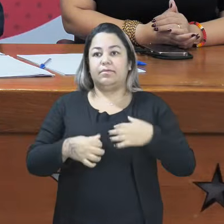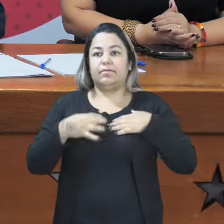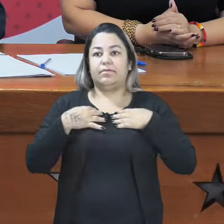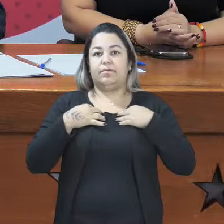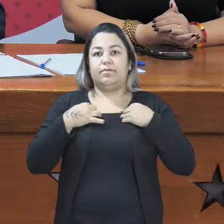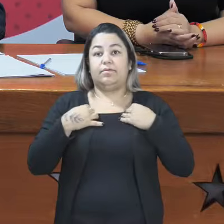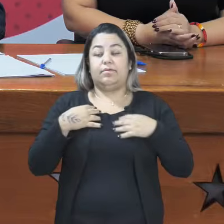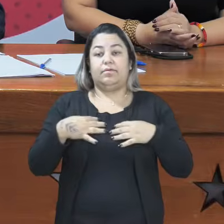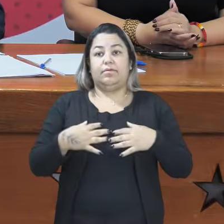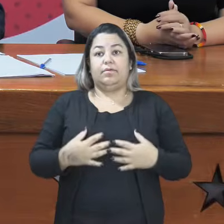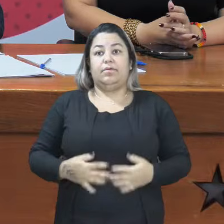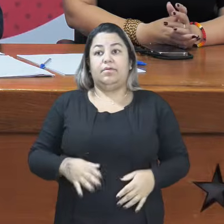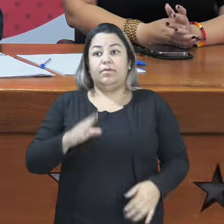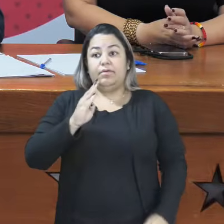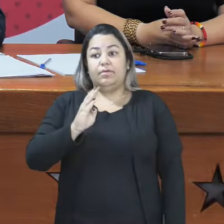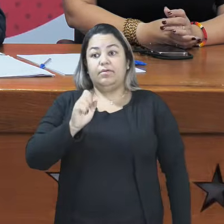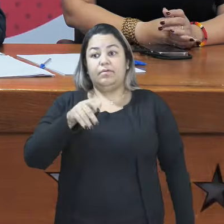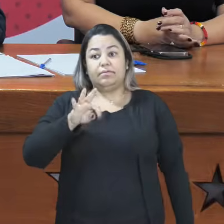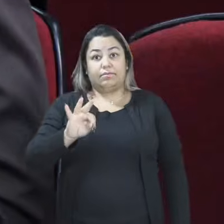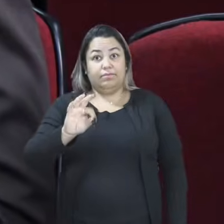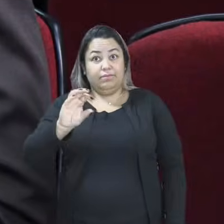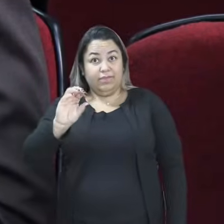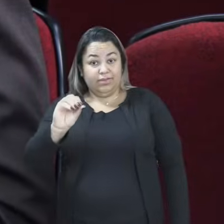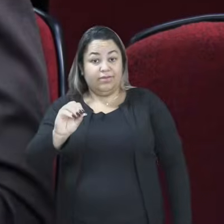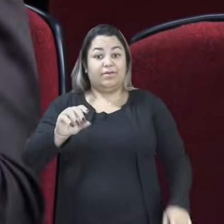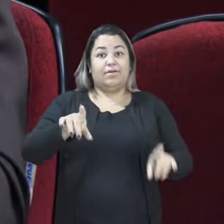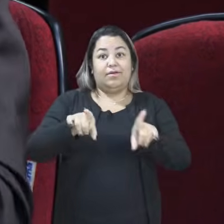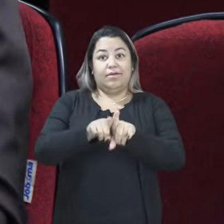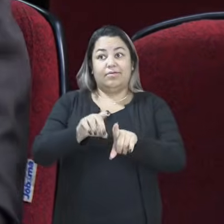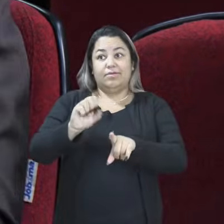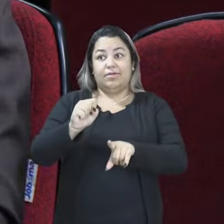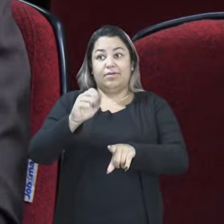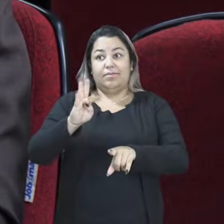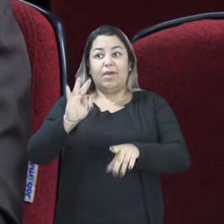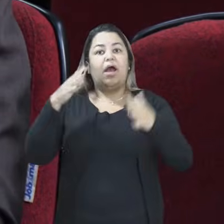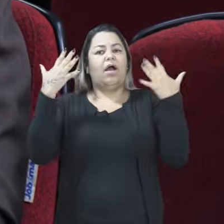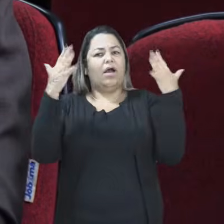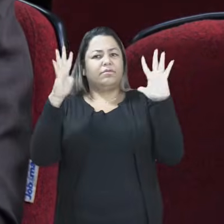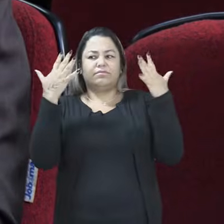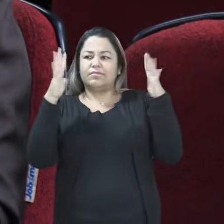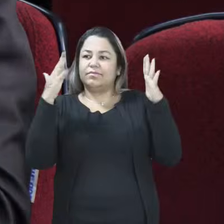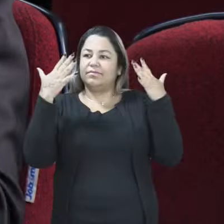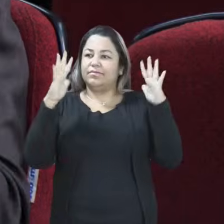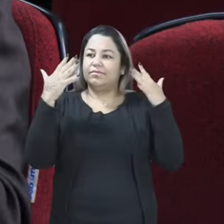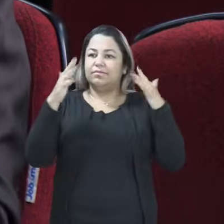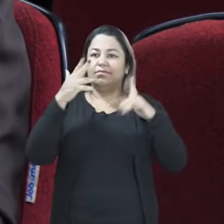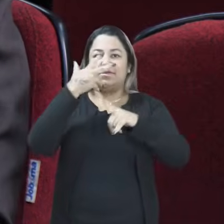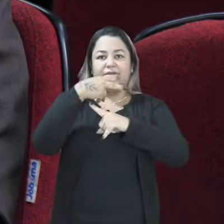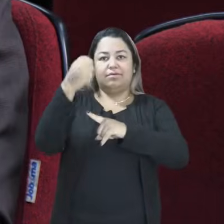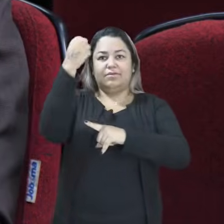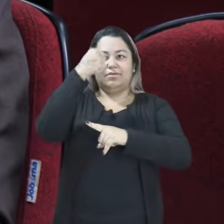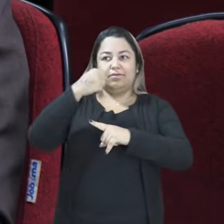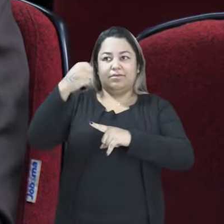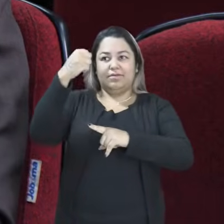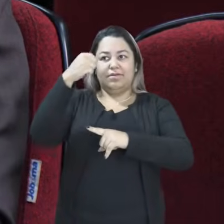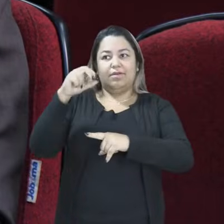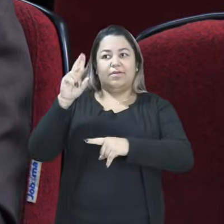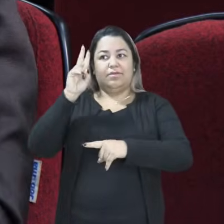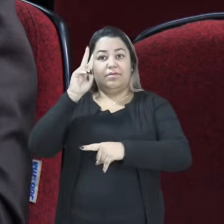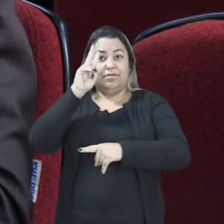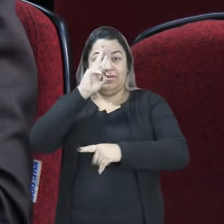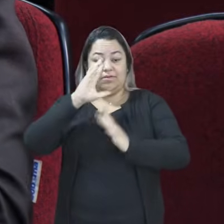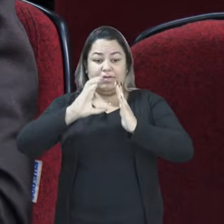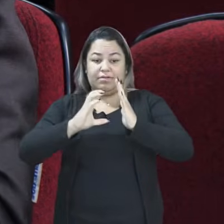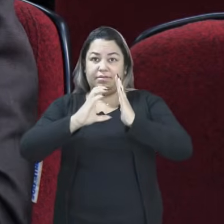Sou Beto Lima, do SBT. Primeiramente, queria parabenizar pela vitória nesse pleito, né, histórico para o partido. E